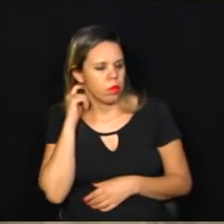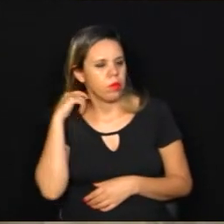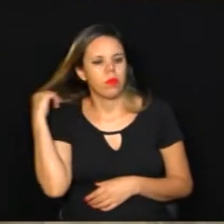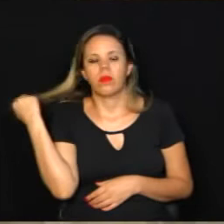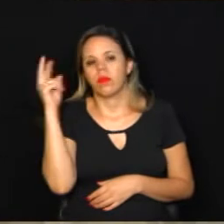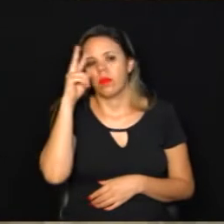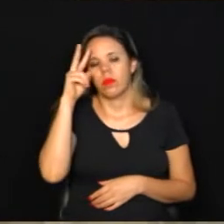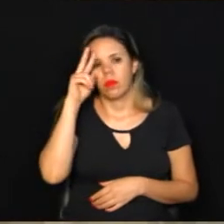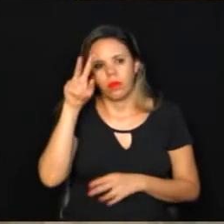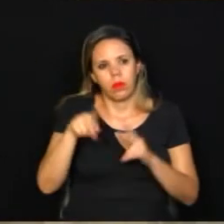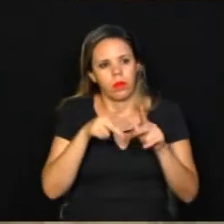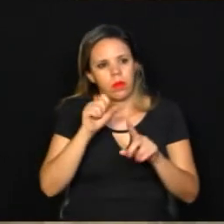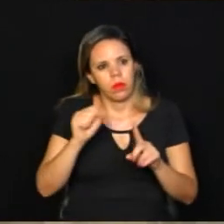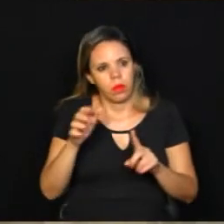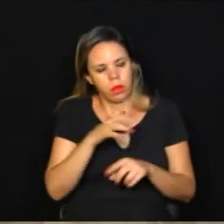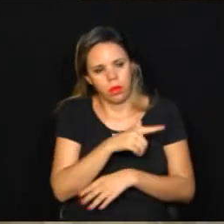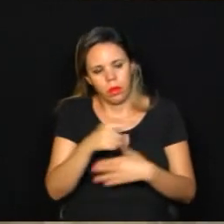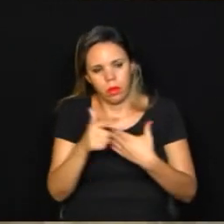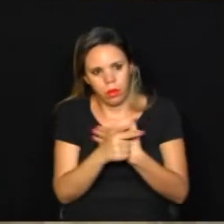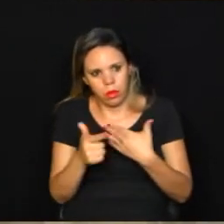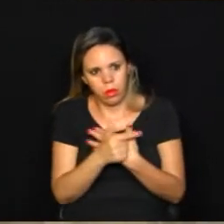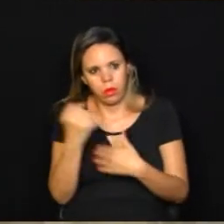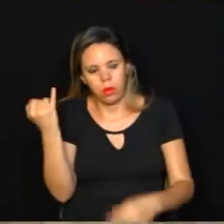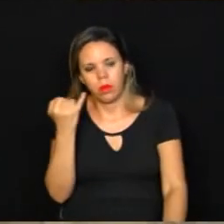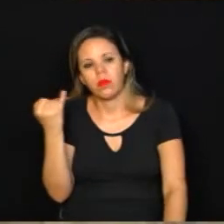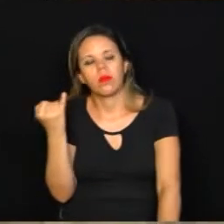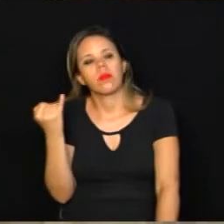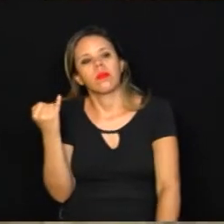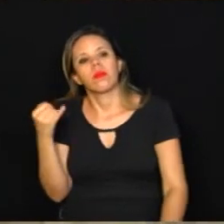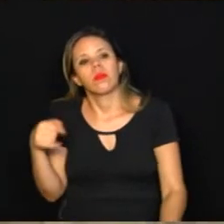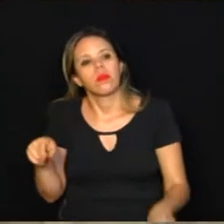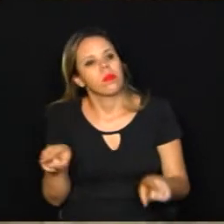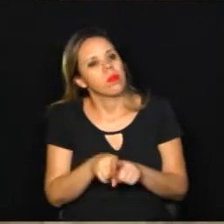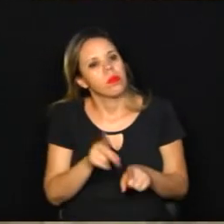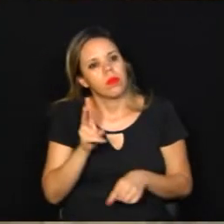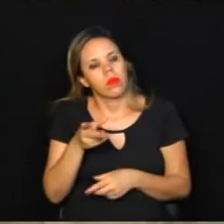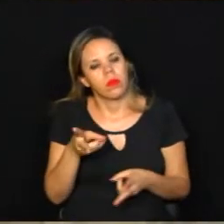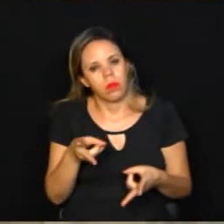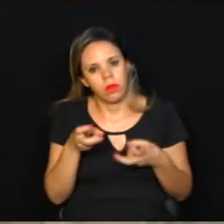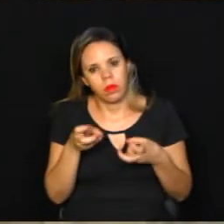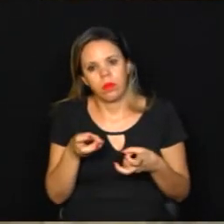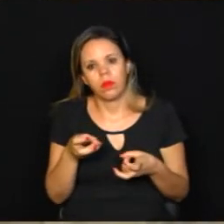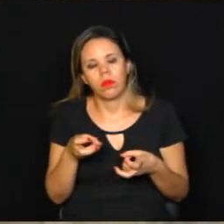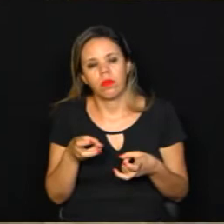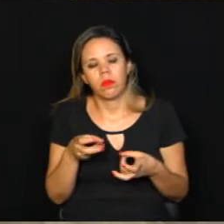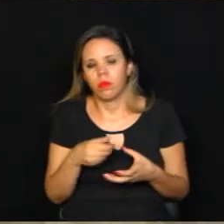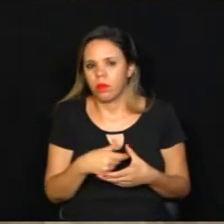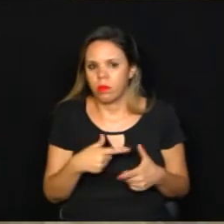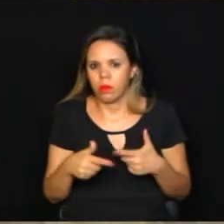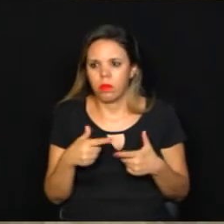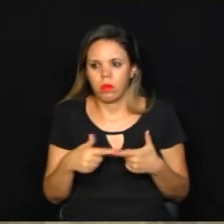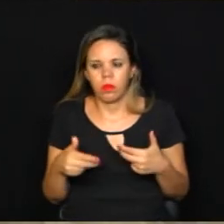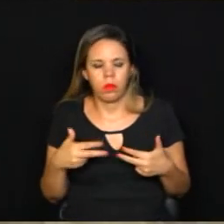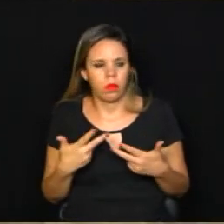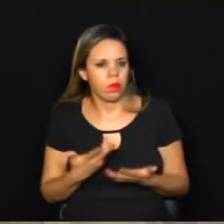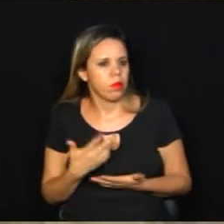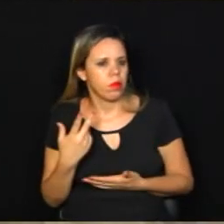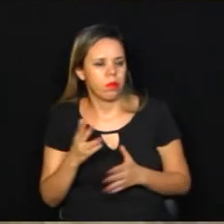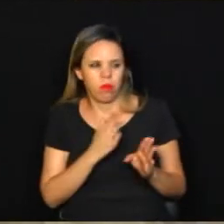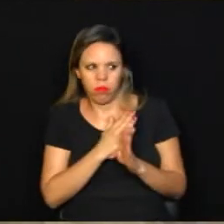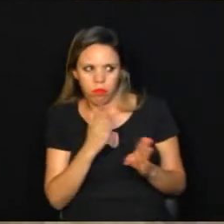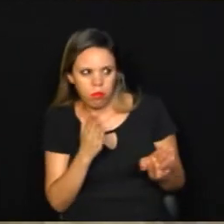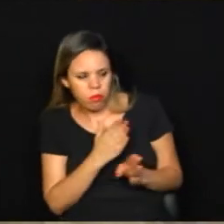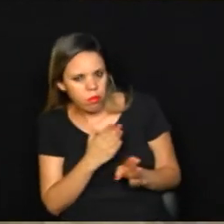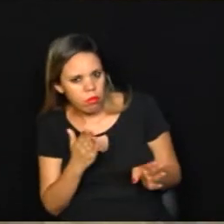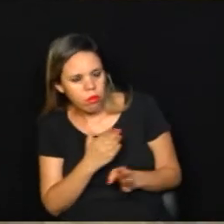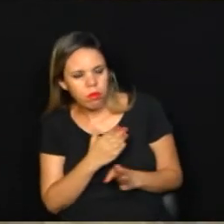que a sociedade tem um papel muito importante também, sempre que você observar alguma atitude suspeita,